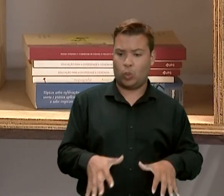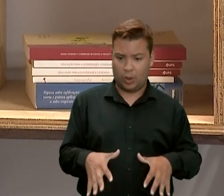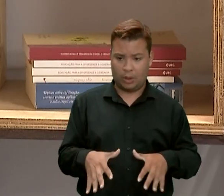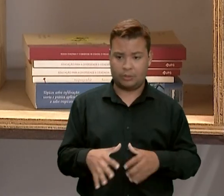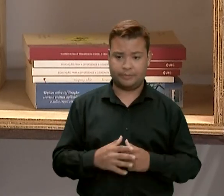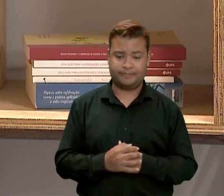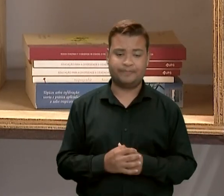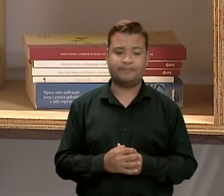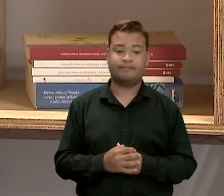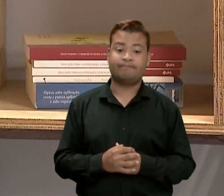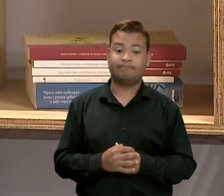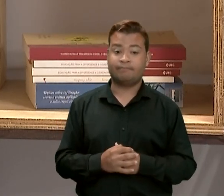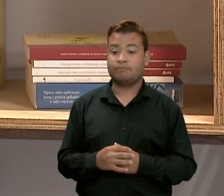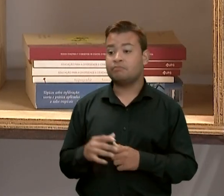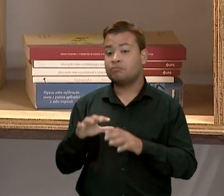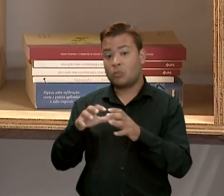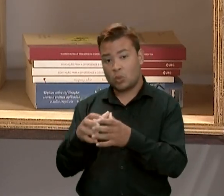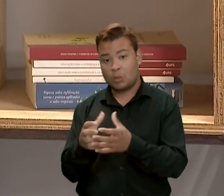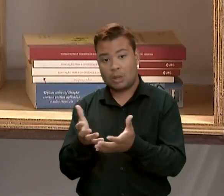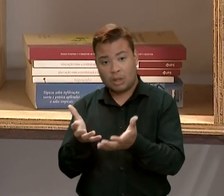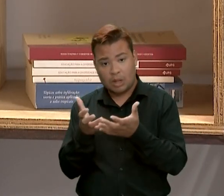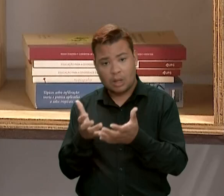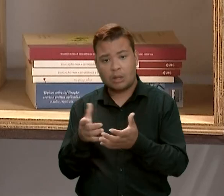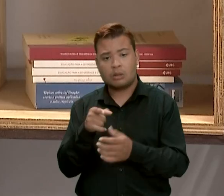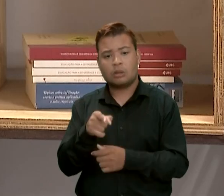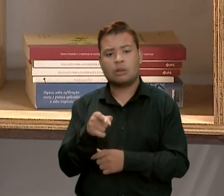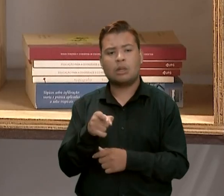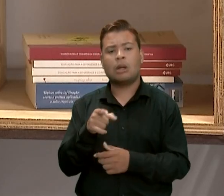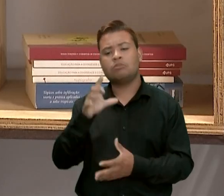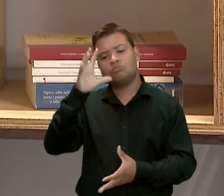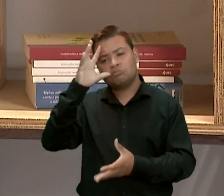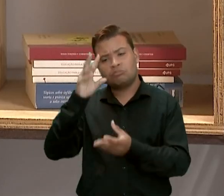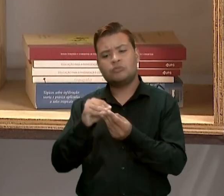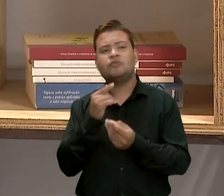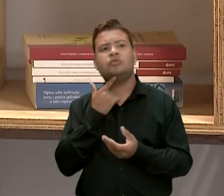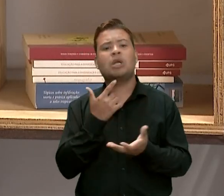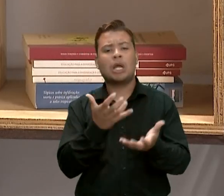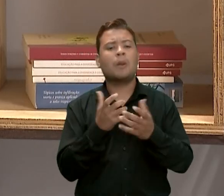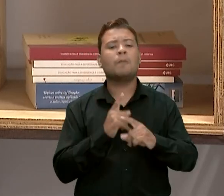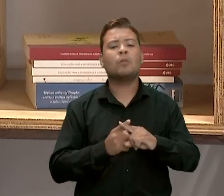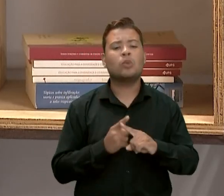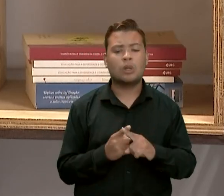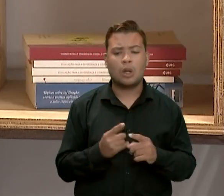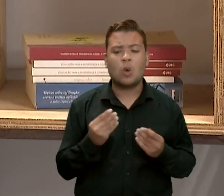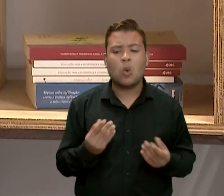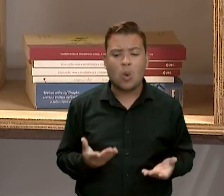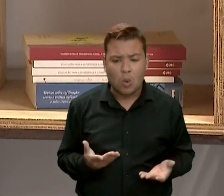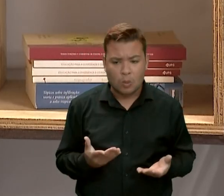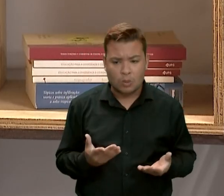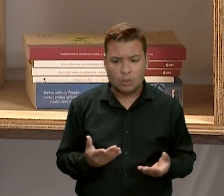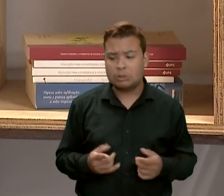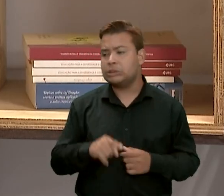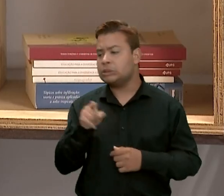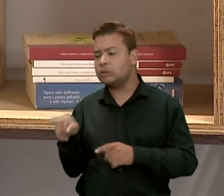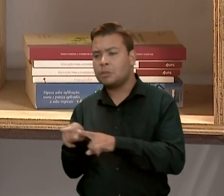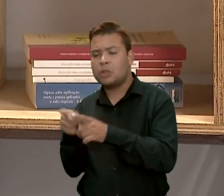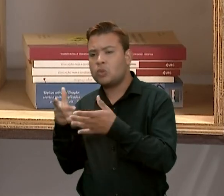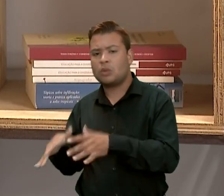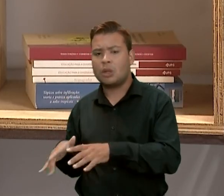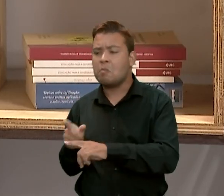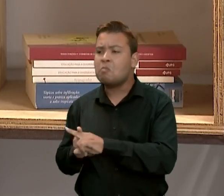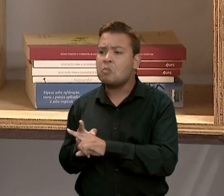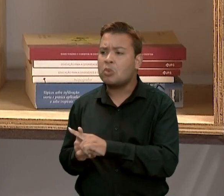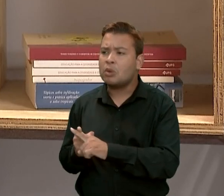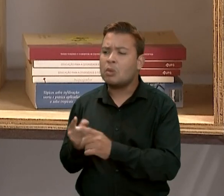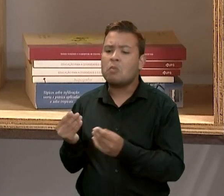E essa parte que quer, sabe-se lá como ela chegou nessa conclusão, e a parte que não quer também não. A gente não consegue acompanhar muito